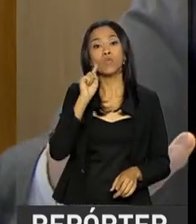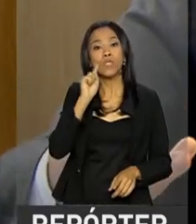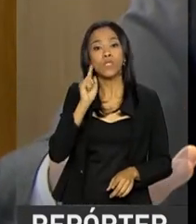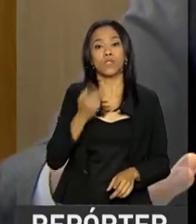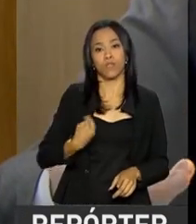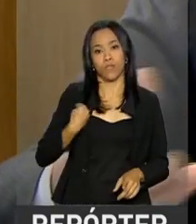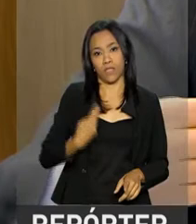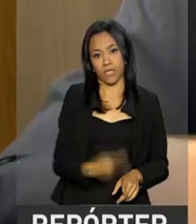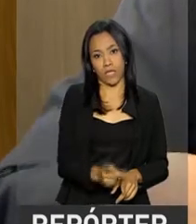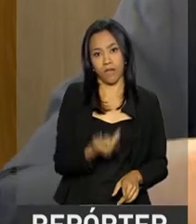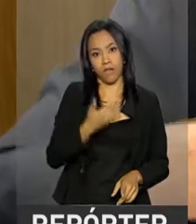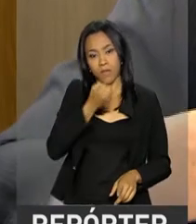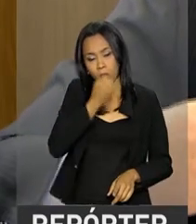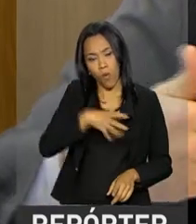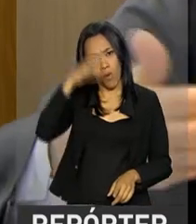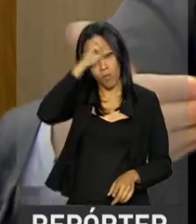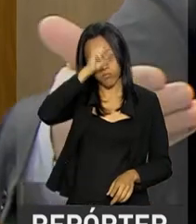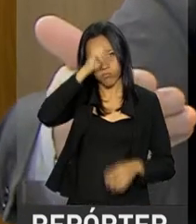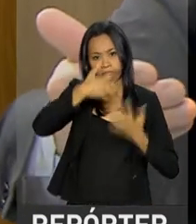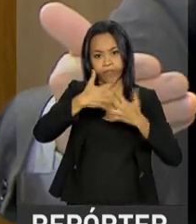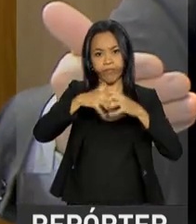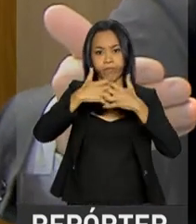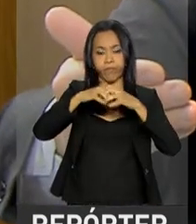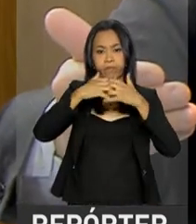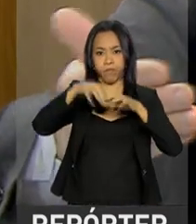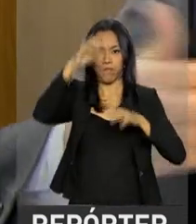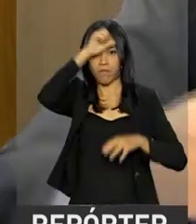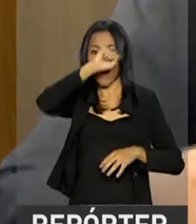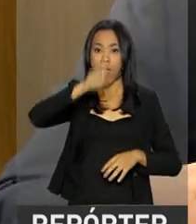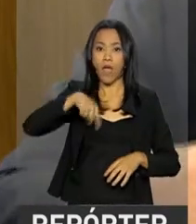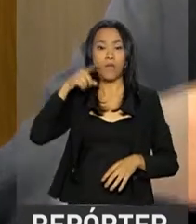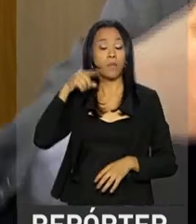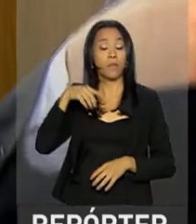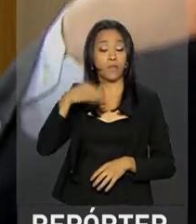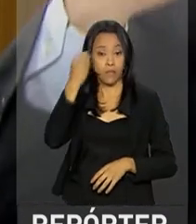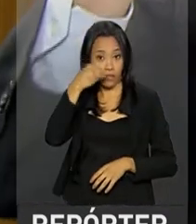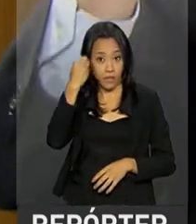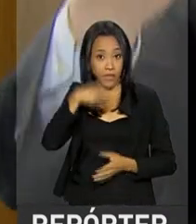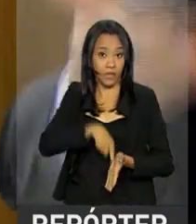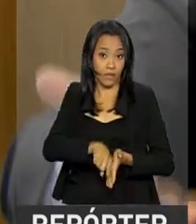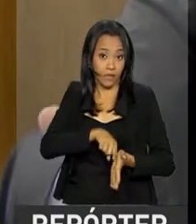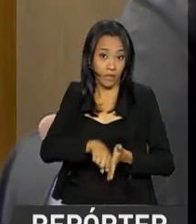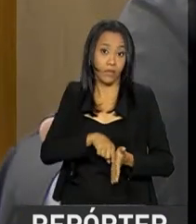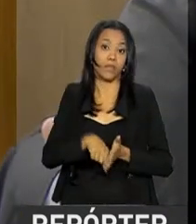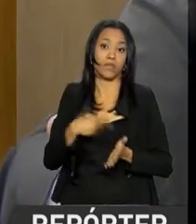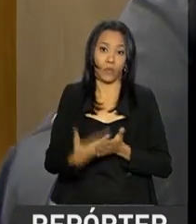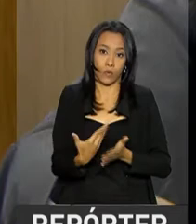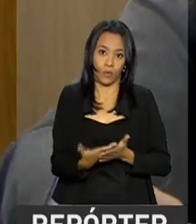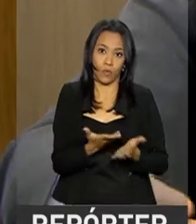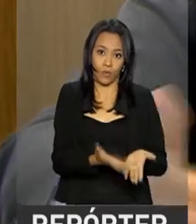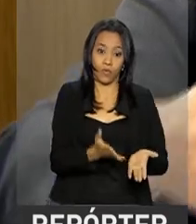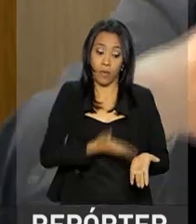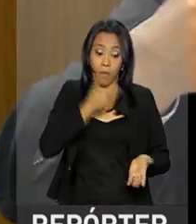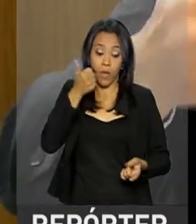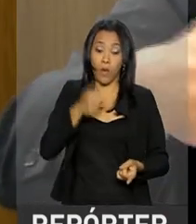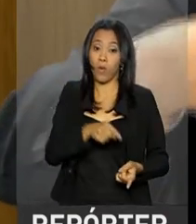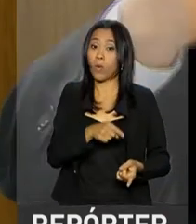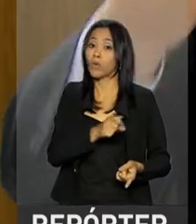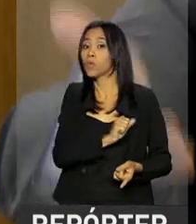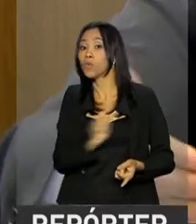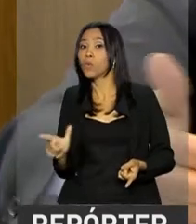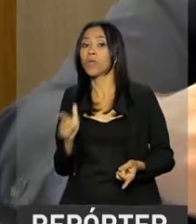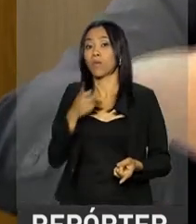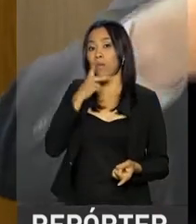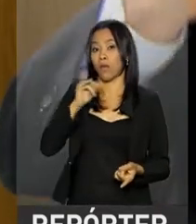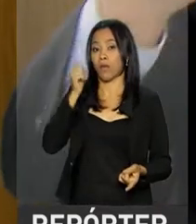desempenho escolar muito melhor essa é a experiência dos estudos longitudinais ela vai ter uma renda melhor que a dos seus pais no futuro vai ter